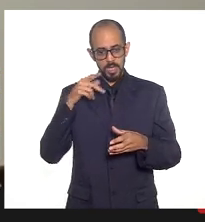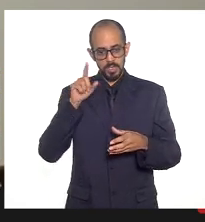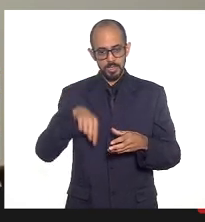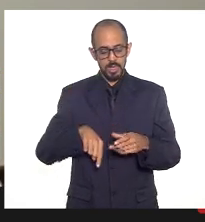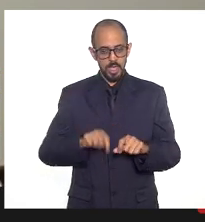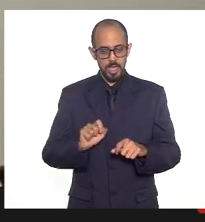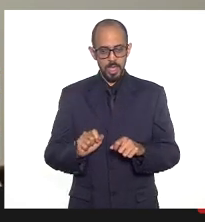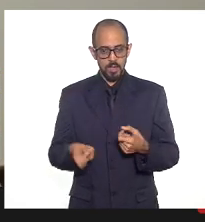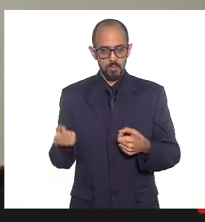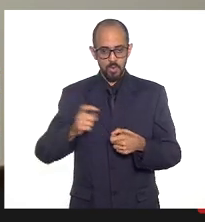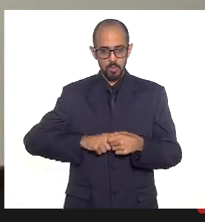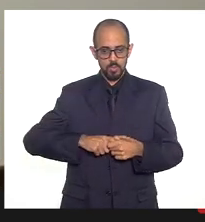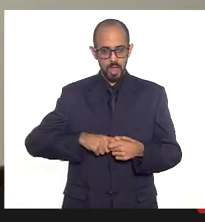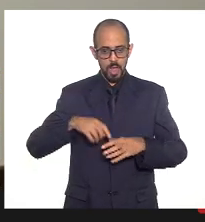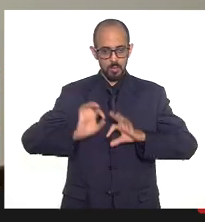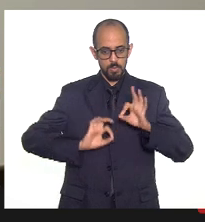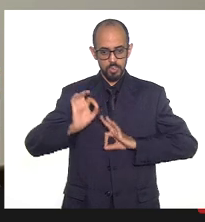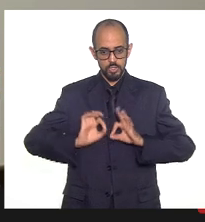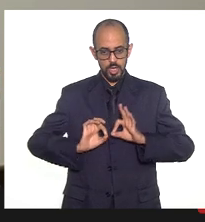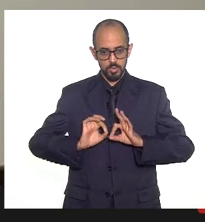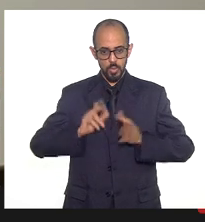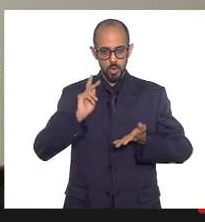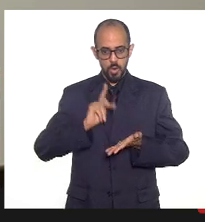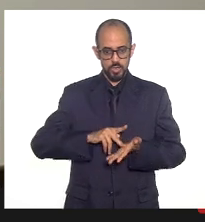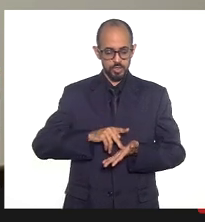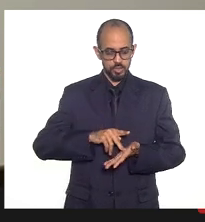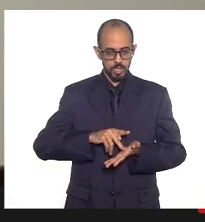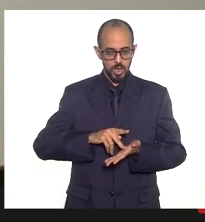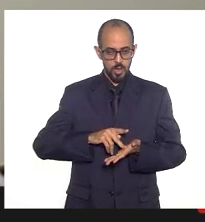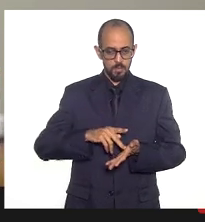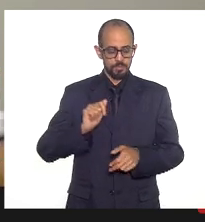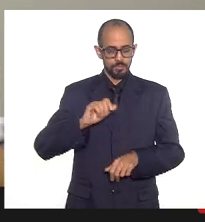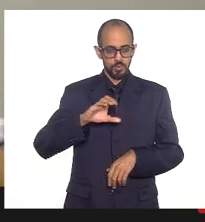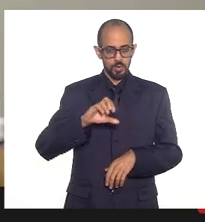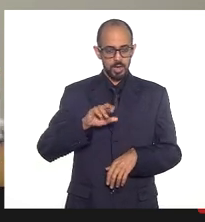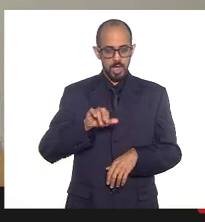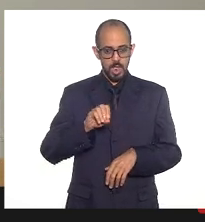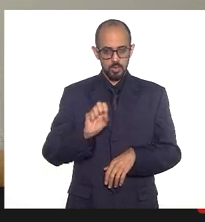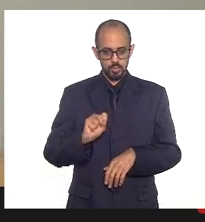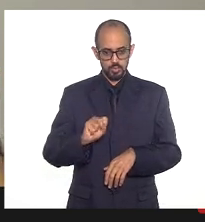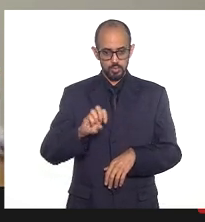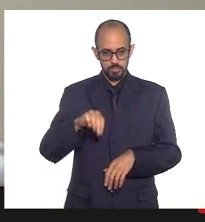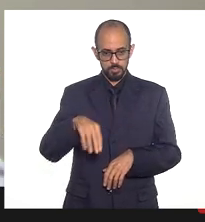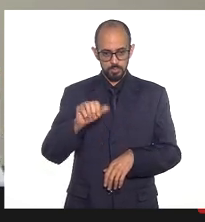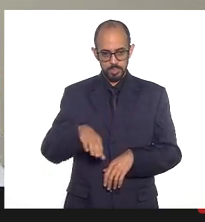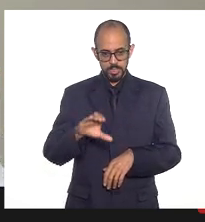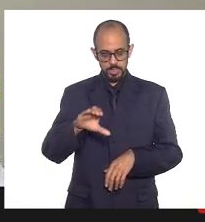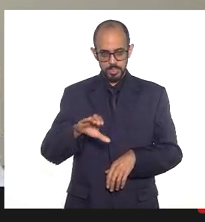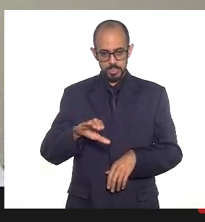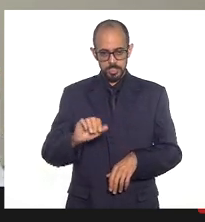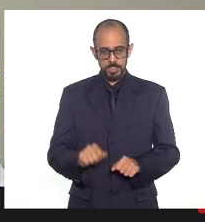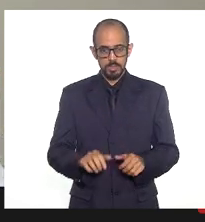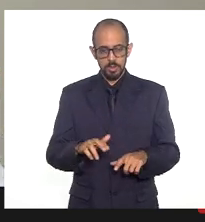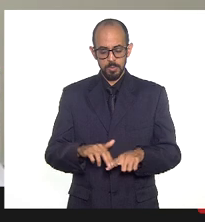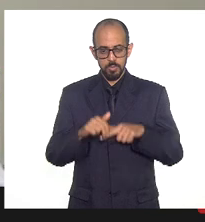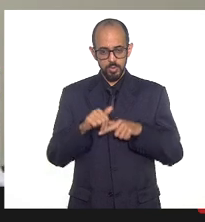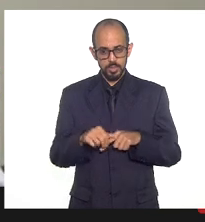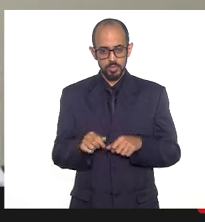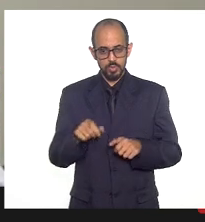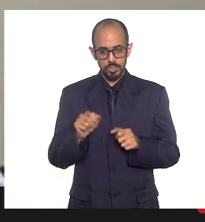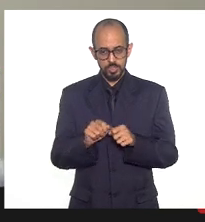retomar o projeto original do deputado Carlos Mink, de modo que o Conselho Estadual de Comunicação se instale com sua composição assegurada em